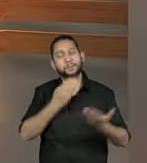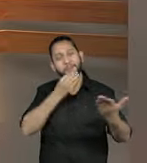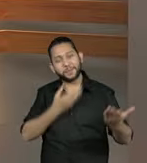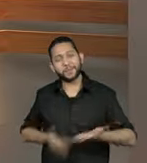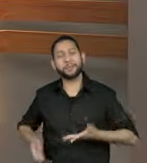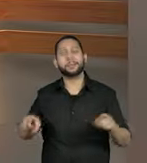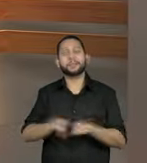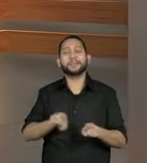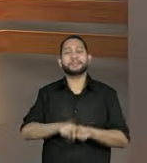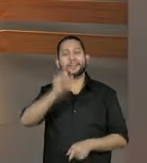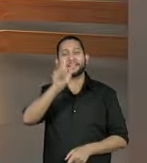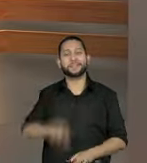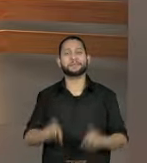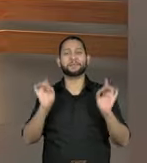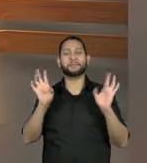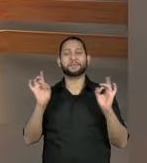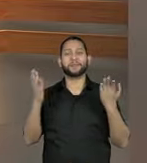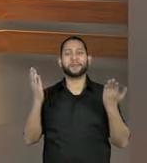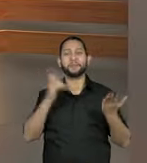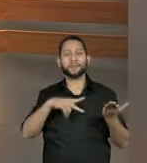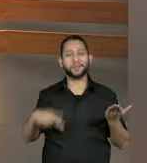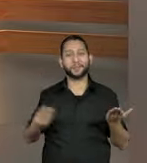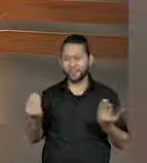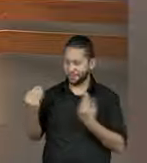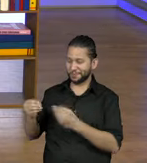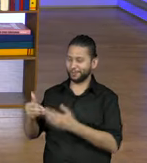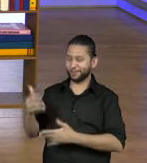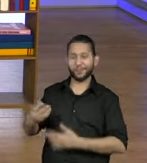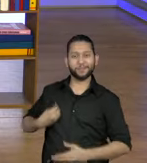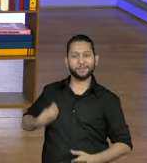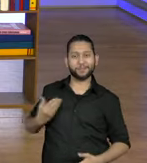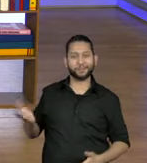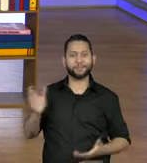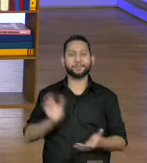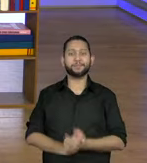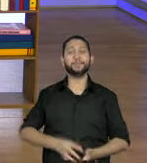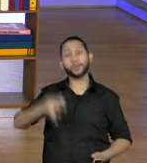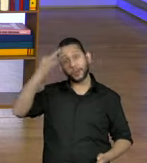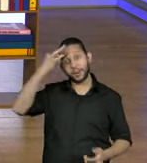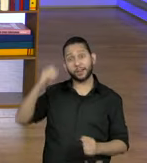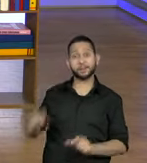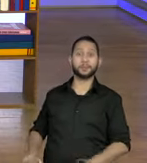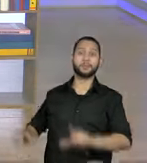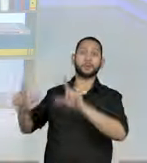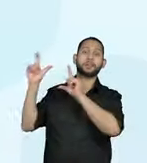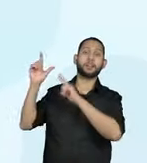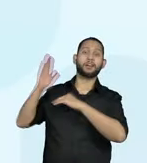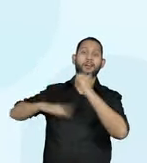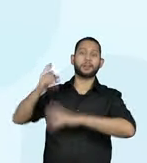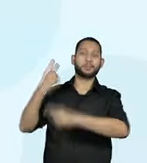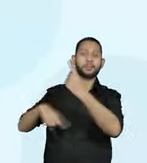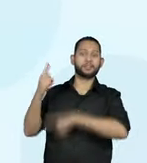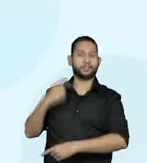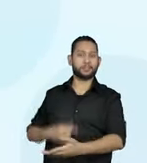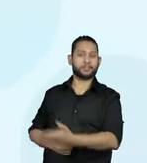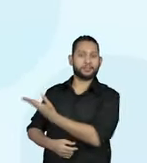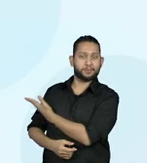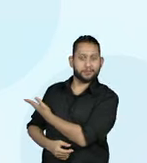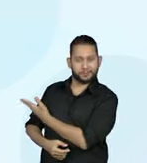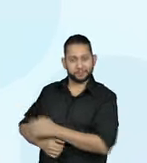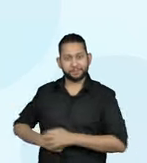colegas professores que já estão aqui no chat, certo? Então, Oráculo, coloca para mim a habilidade na telinha. A habilidade